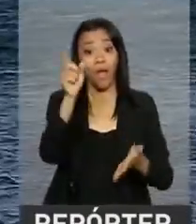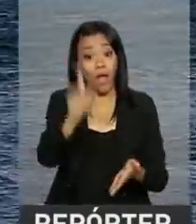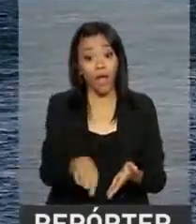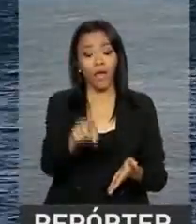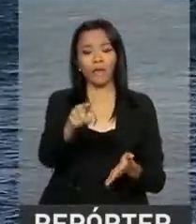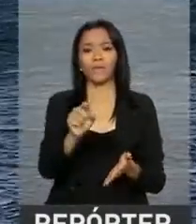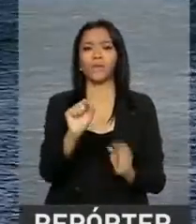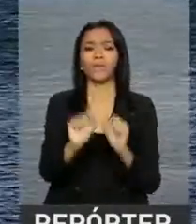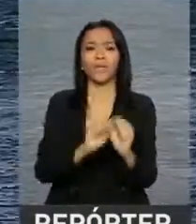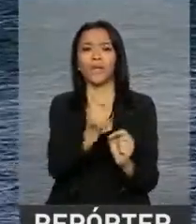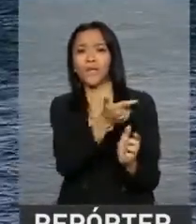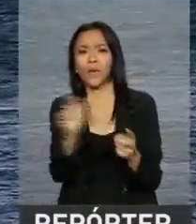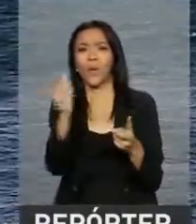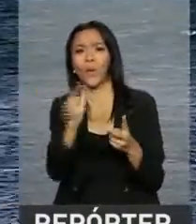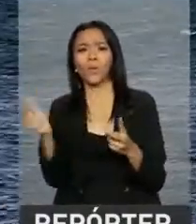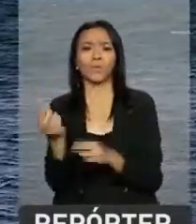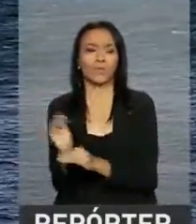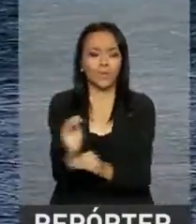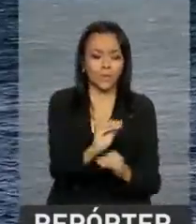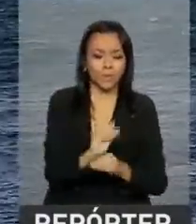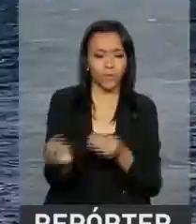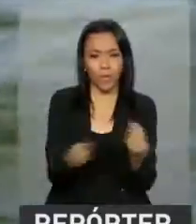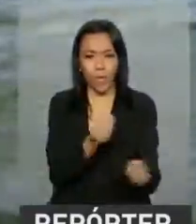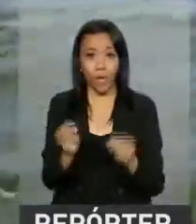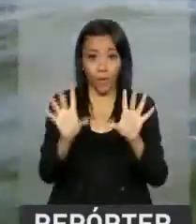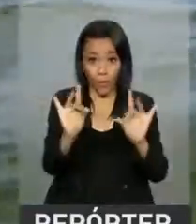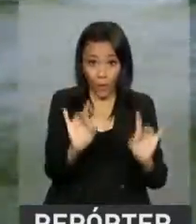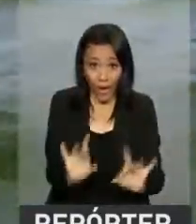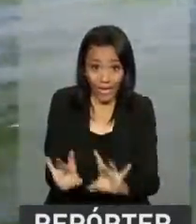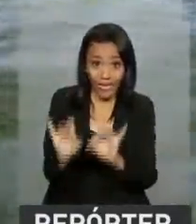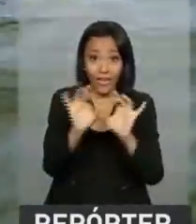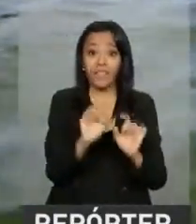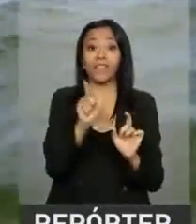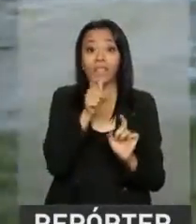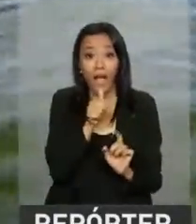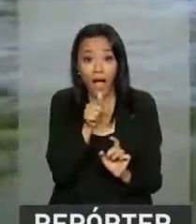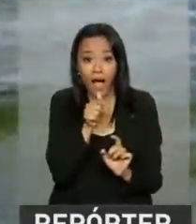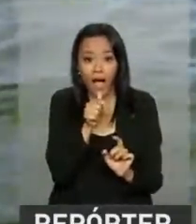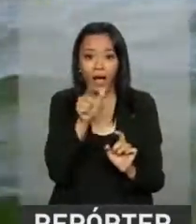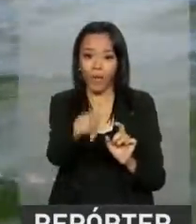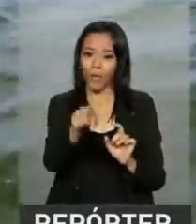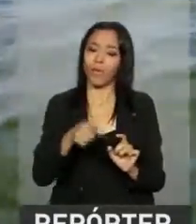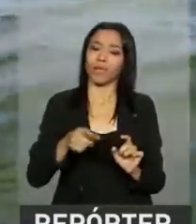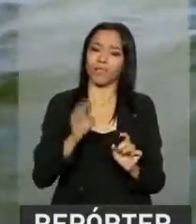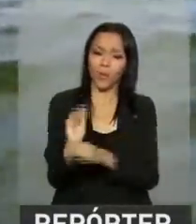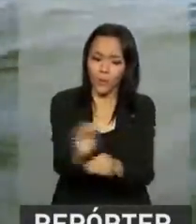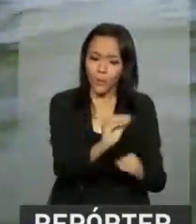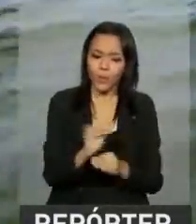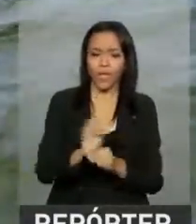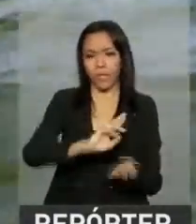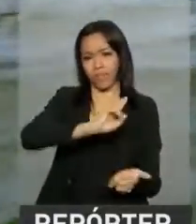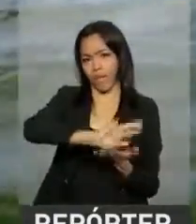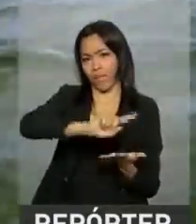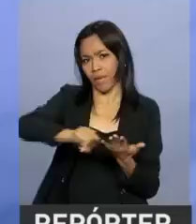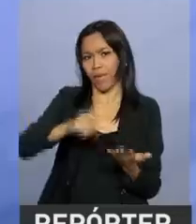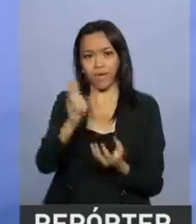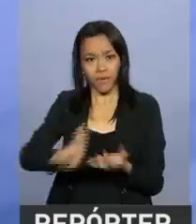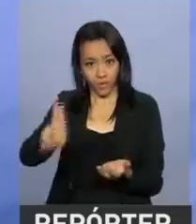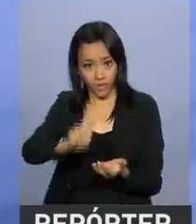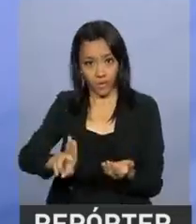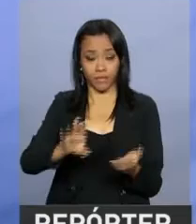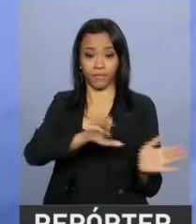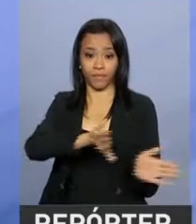outras permanentes para melhorar a qualidade e a quantidade de água disponível para diversos tipos de usos.